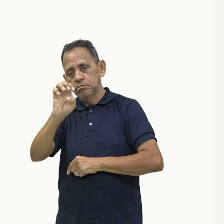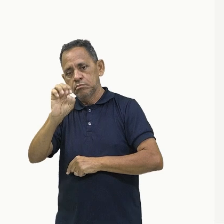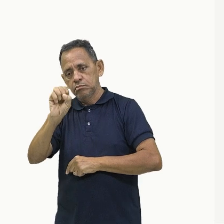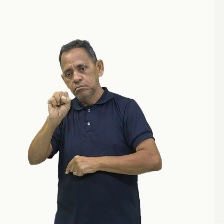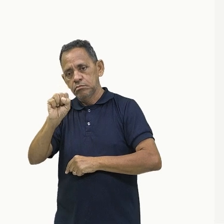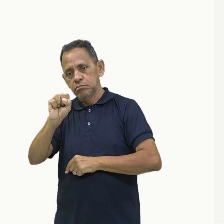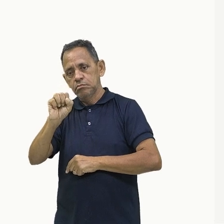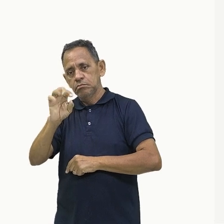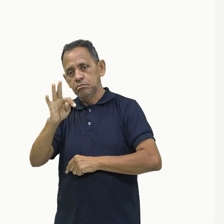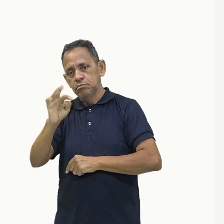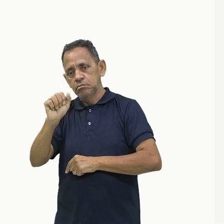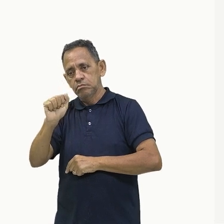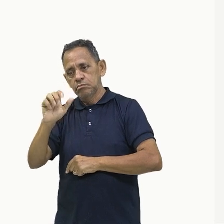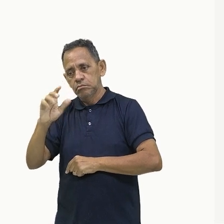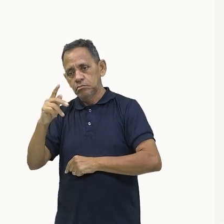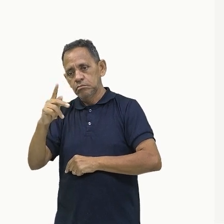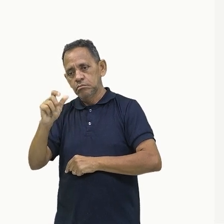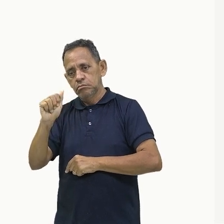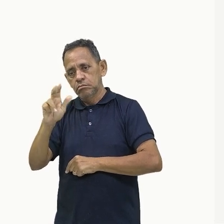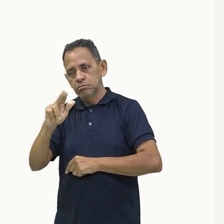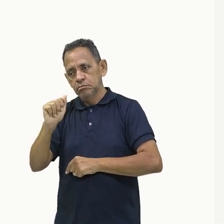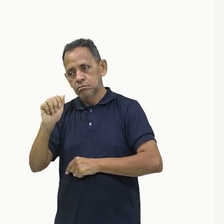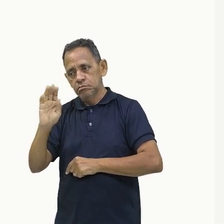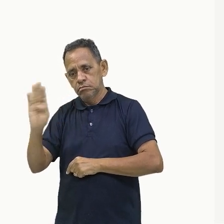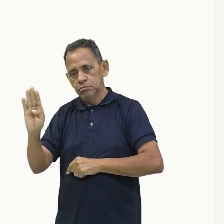Existe essa outra representação também aqui, ó.